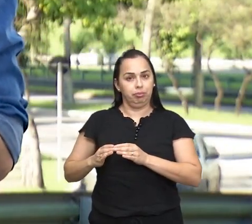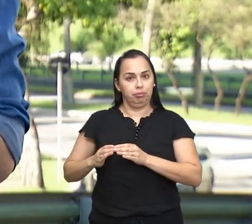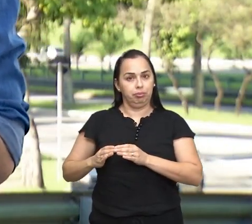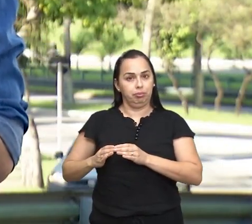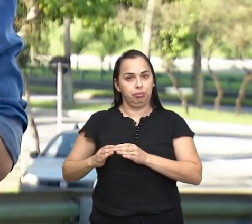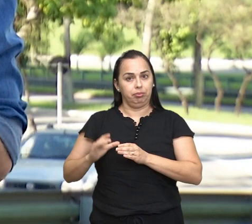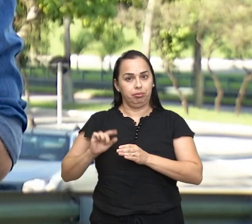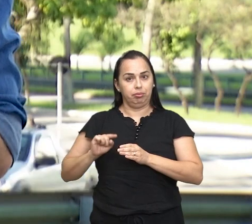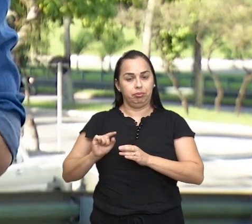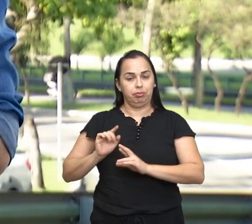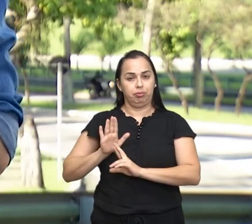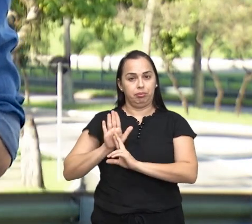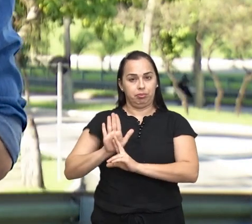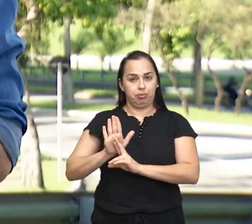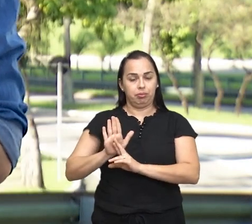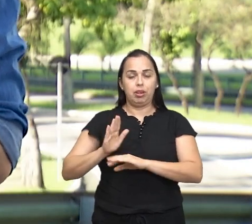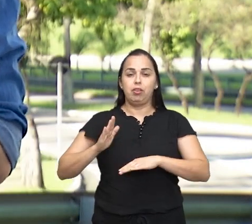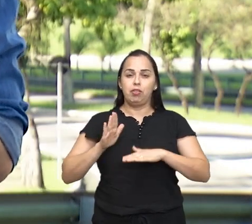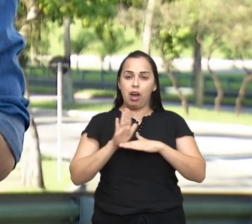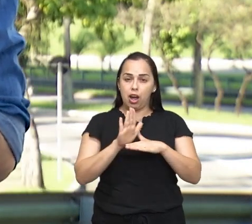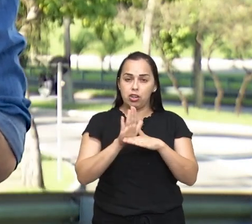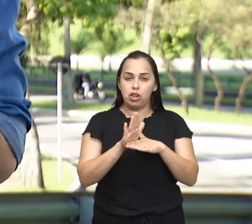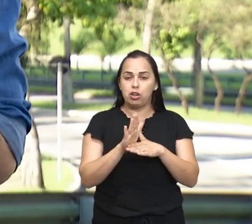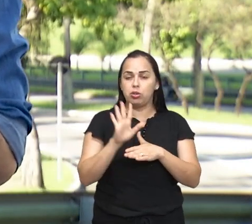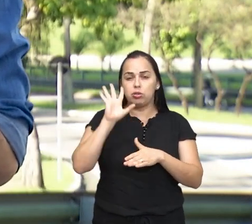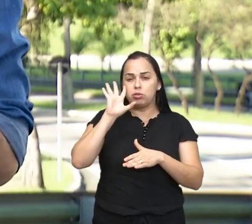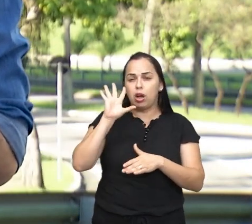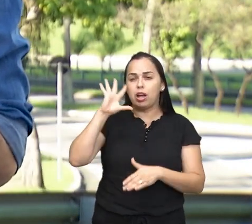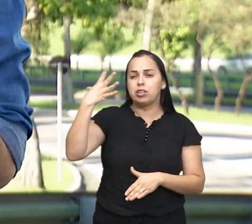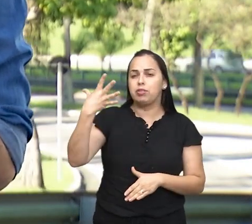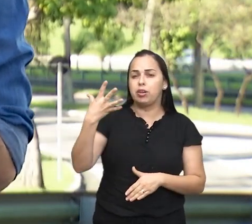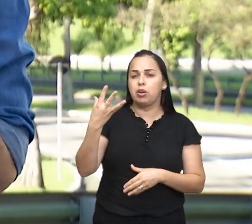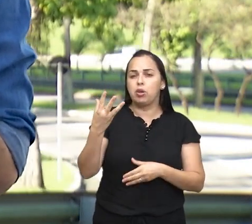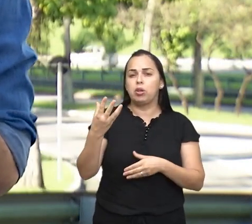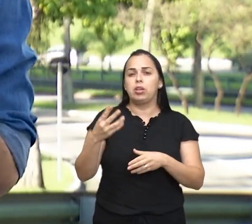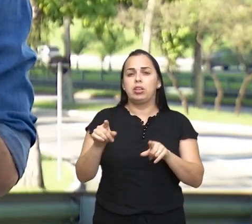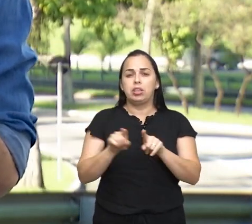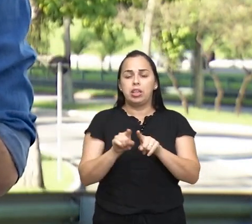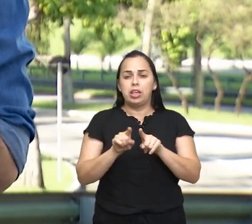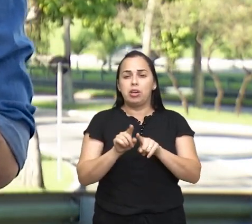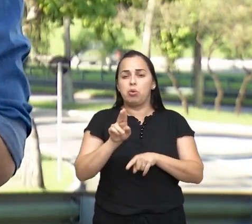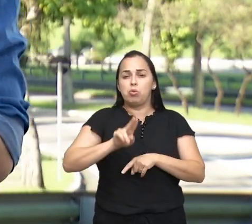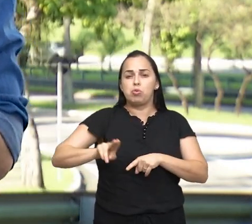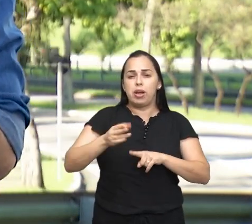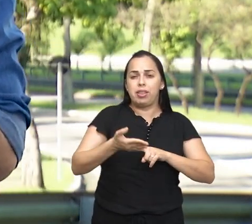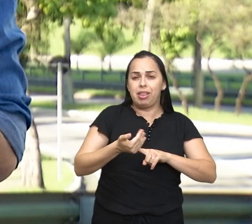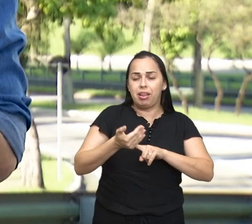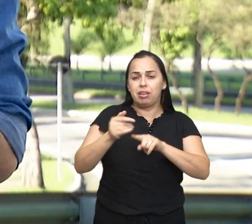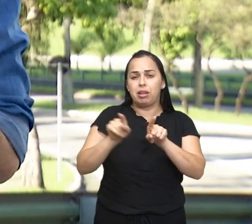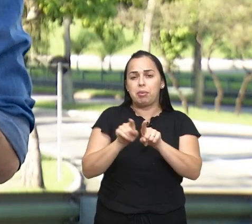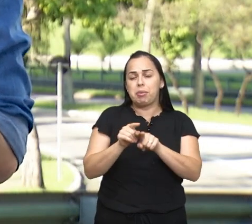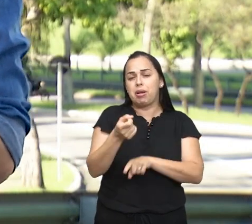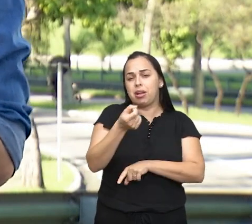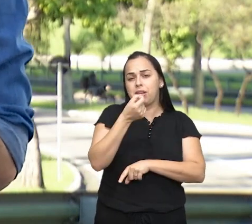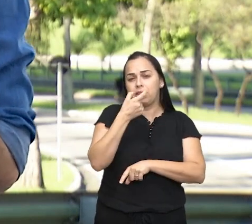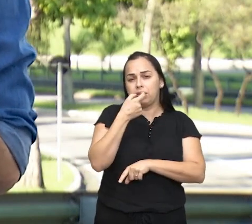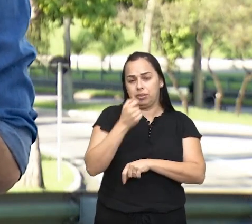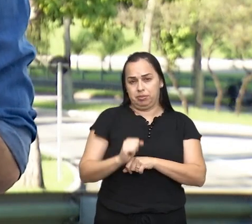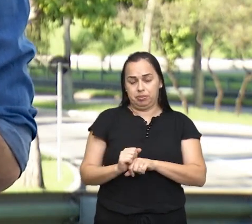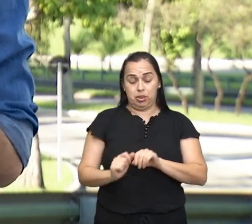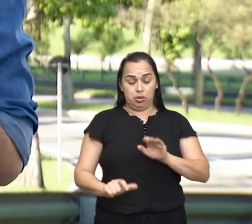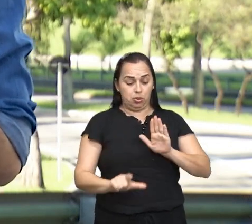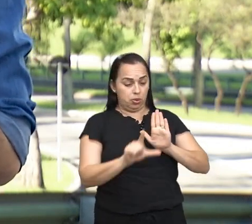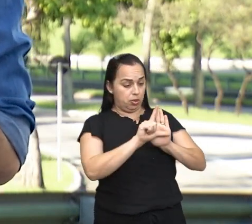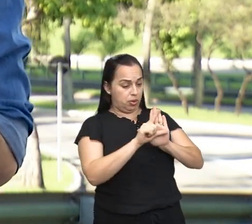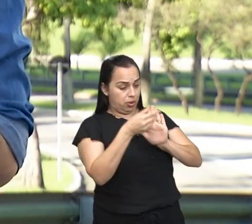Agência Nacional de Saúde Suplementar na tomada de decisões sobre o uso de novas tecnologias e medicamentos. De acordo com o